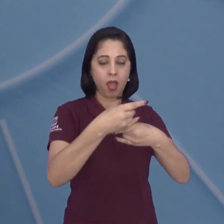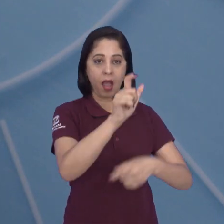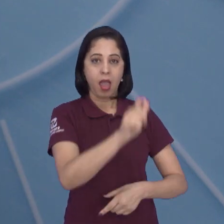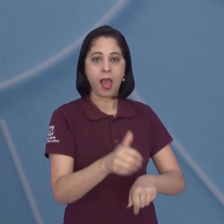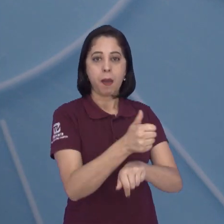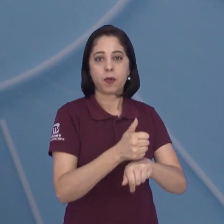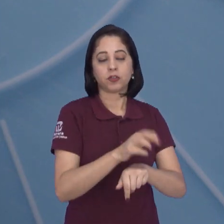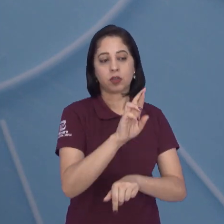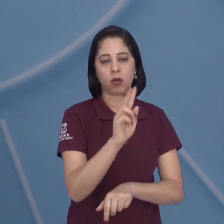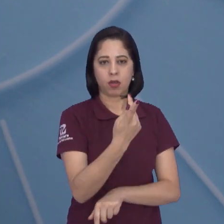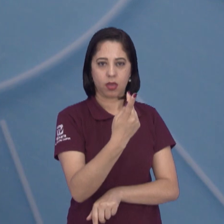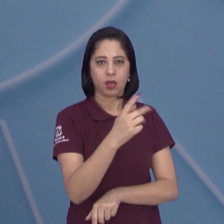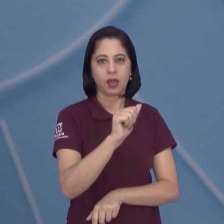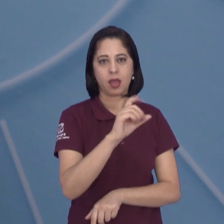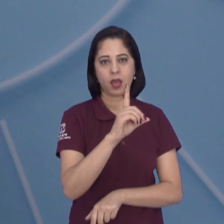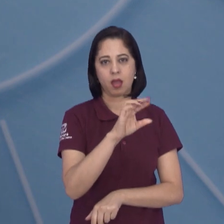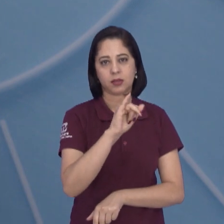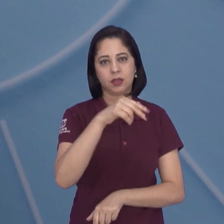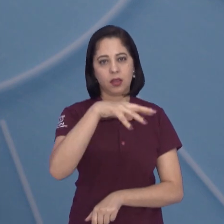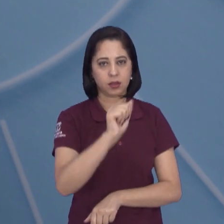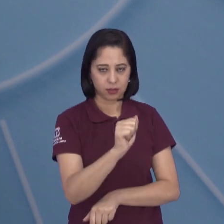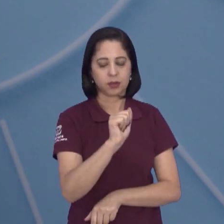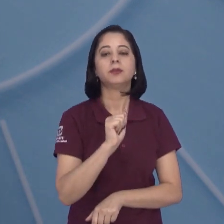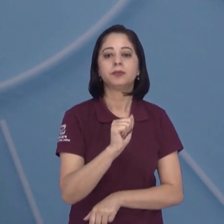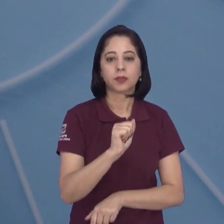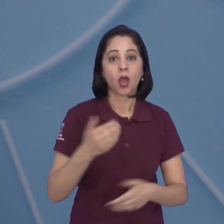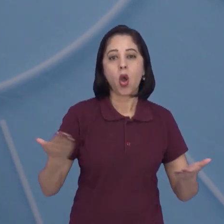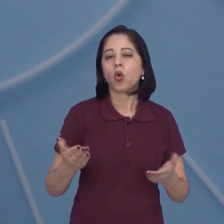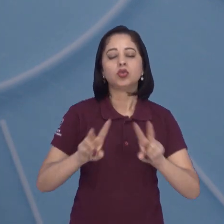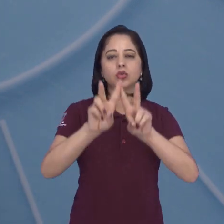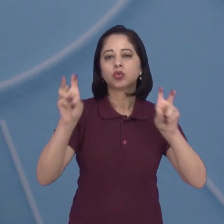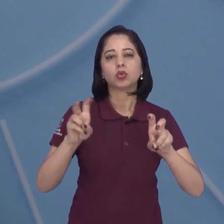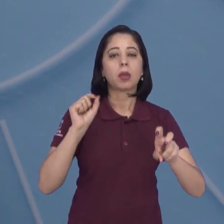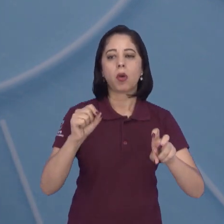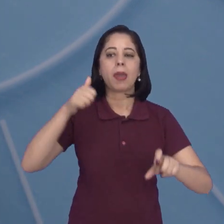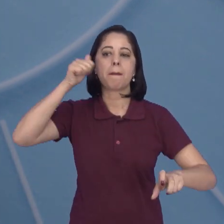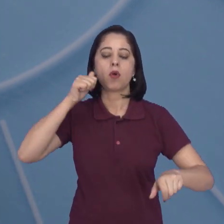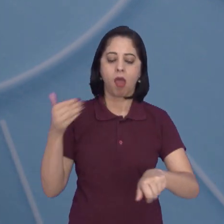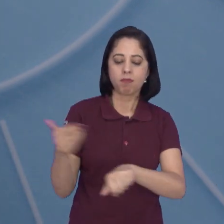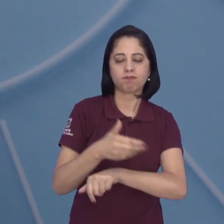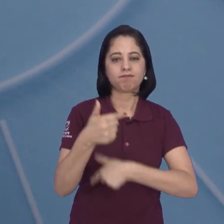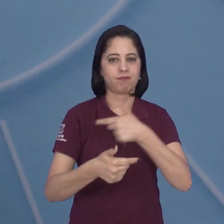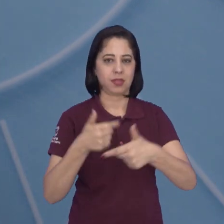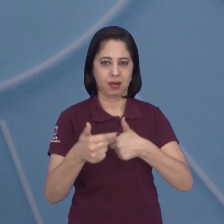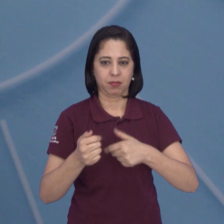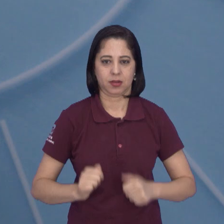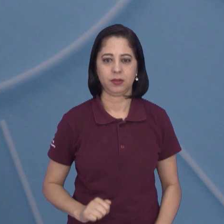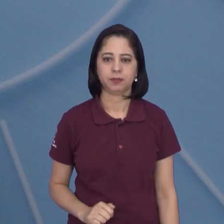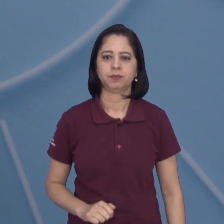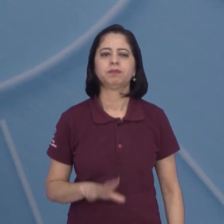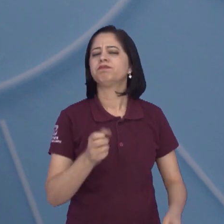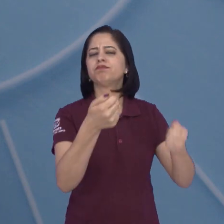em recursos humanos, Adriana Maciel. Estamos falando sobre mulher e trabalho. Estela, me fala